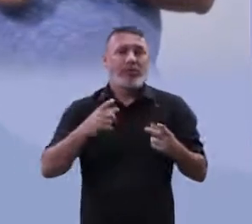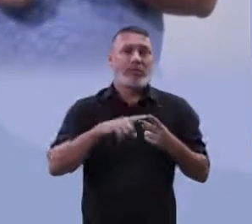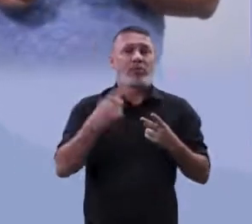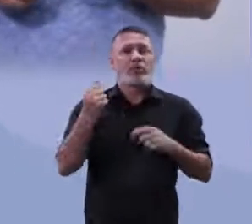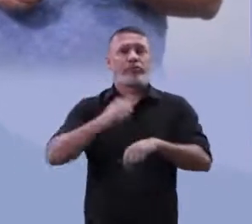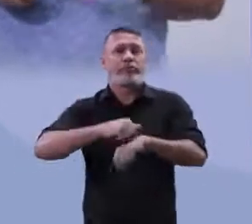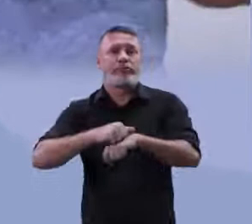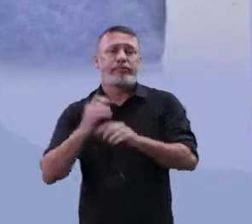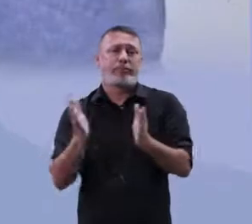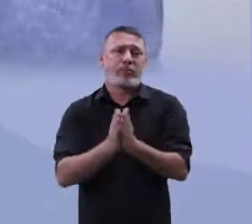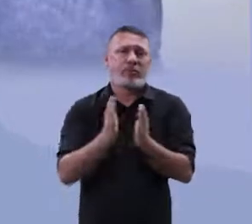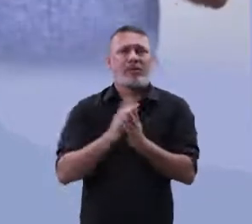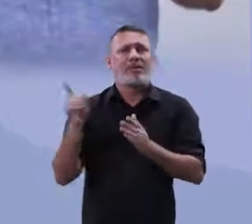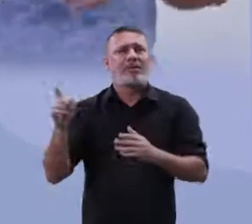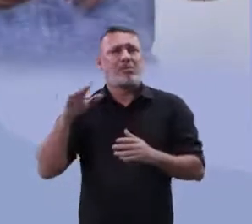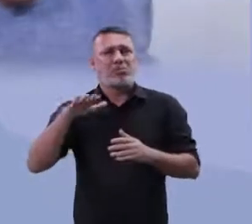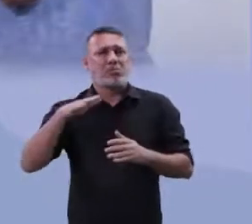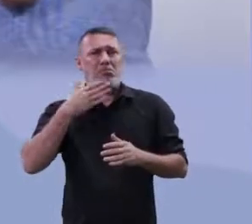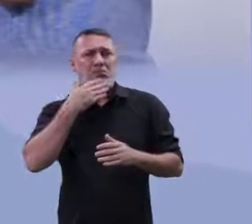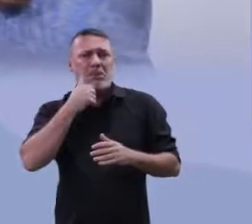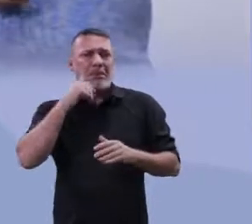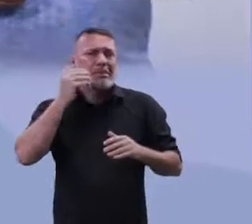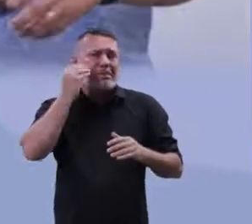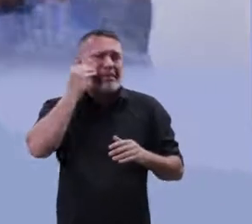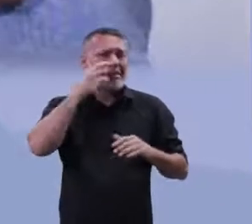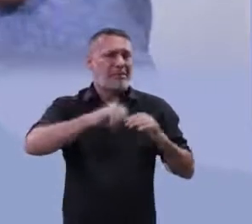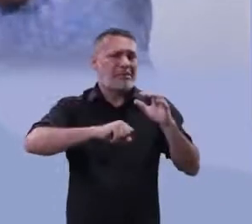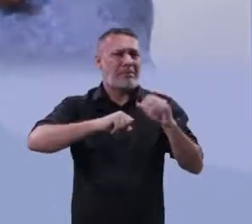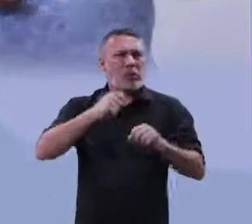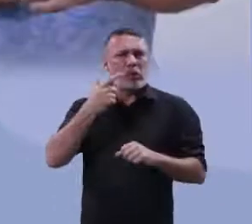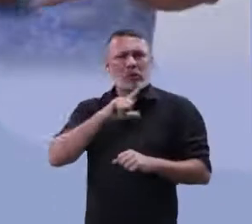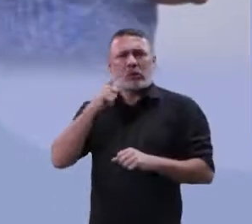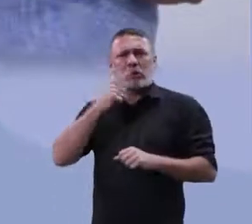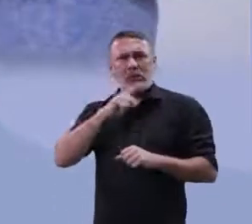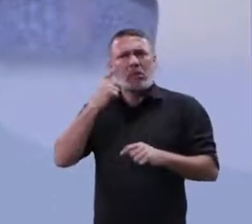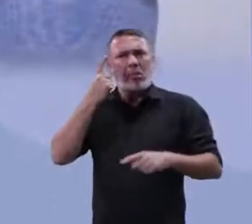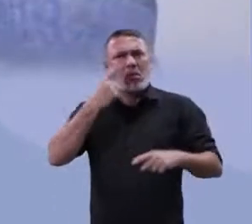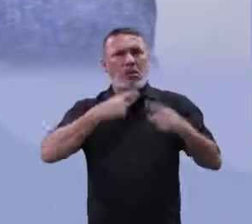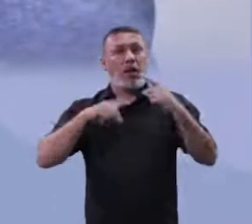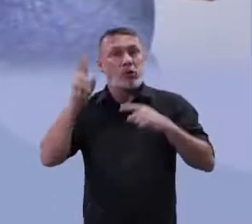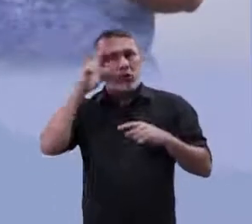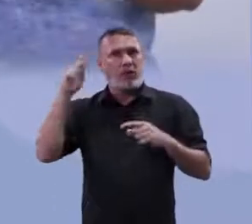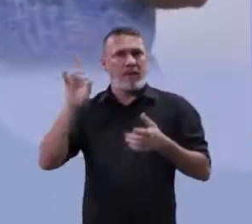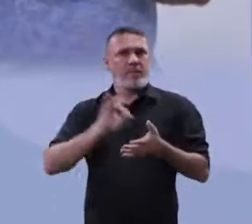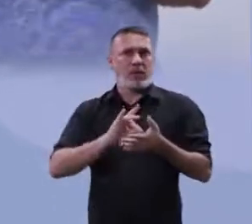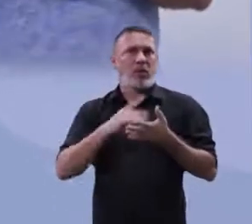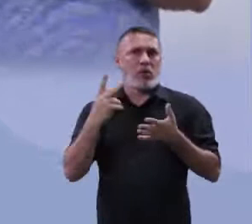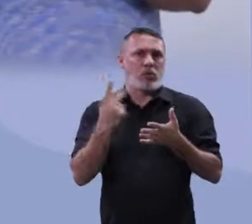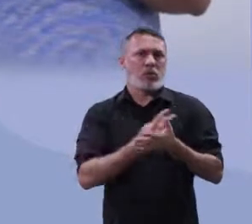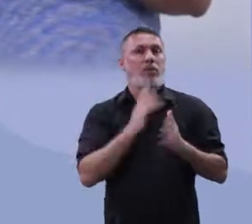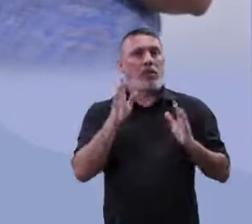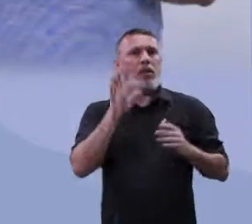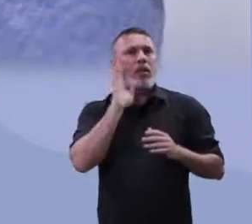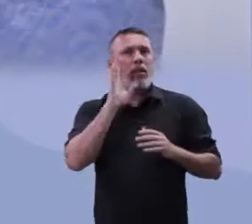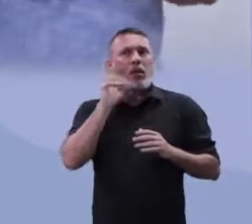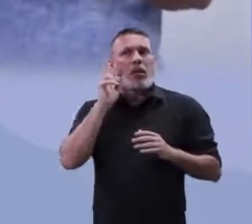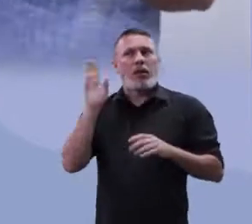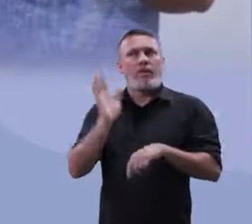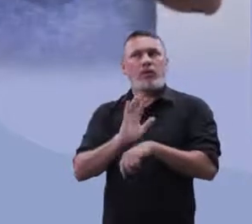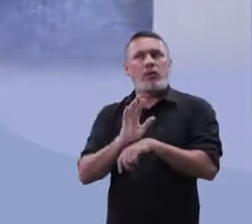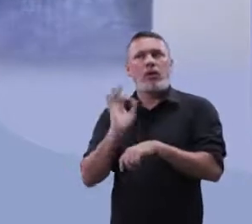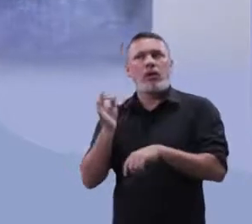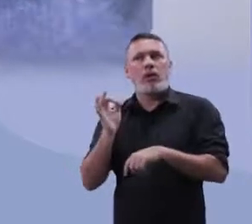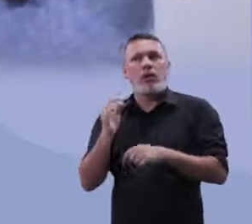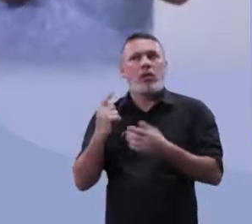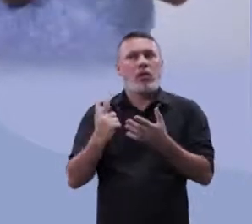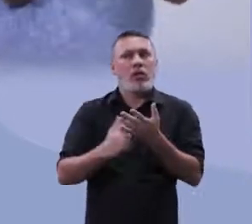questões financeiras. Ele busca de todas as formas, ele consegue vencer, é uma história verídica e tal, mas é muito bacana você pensar